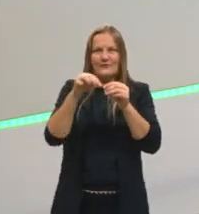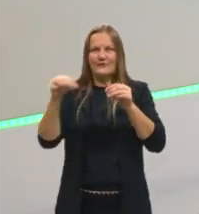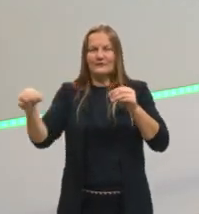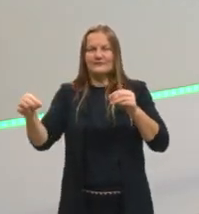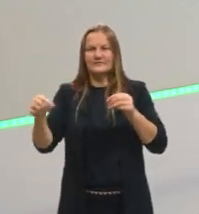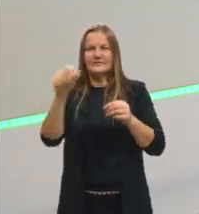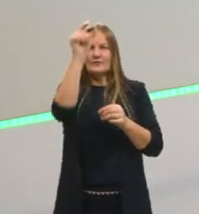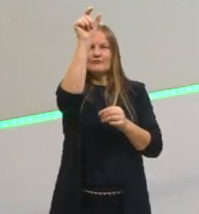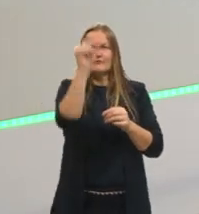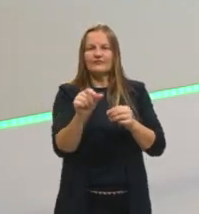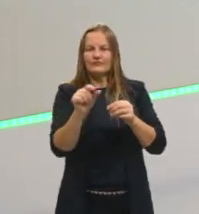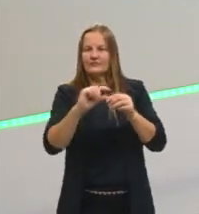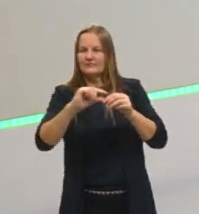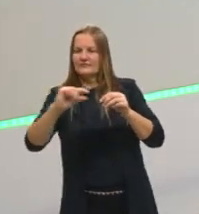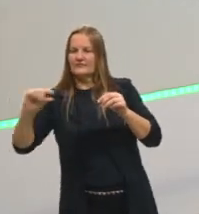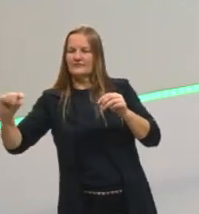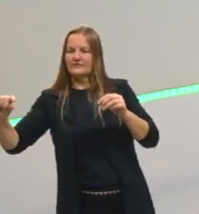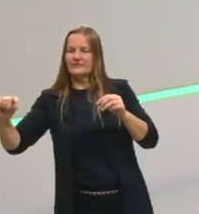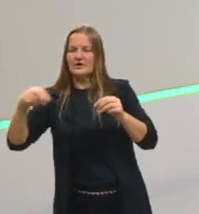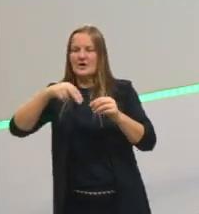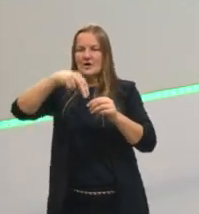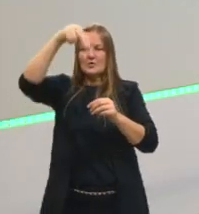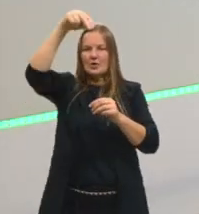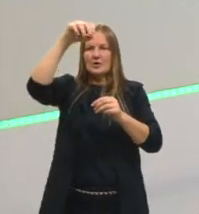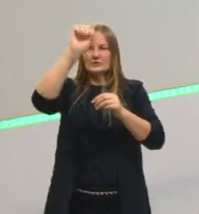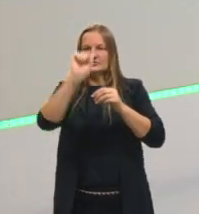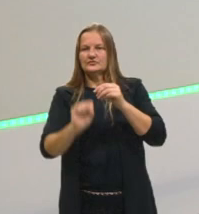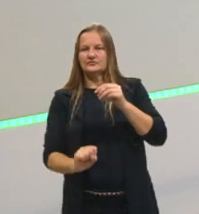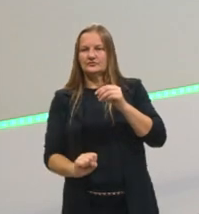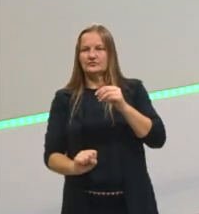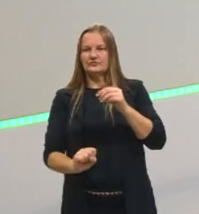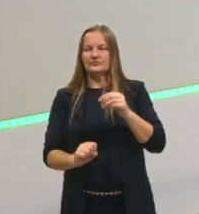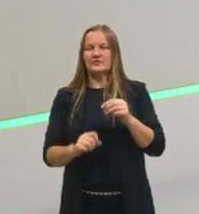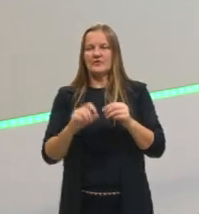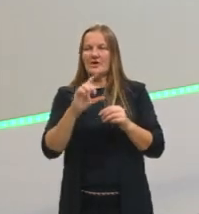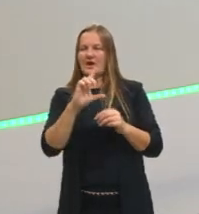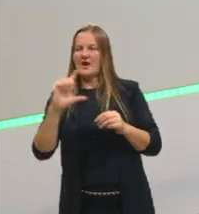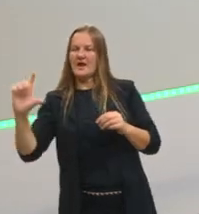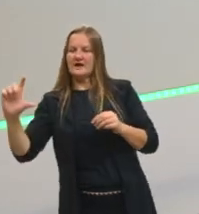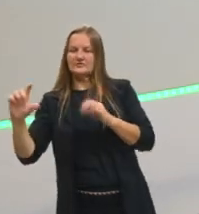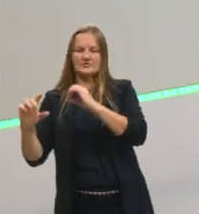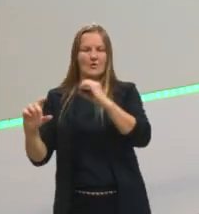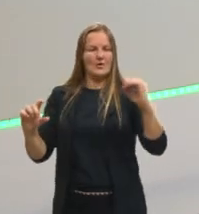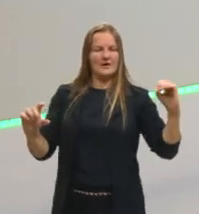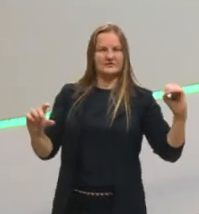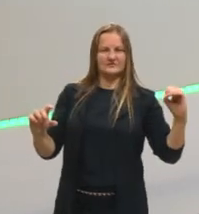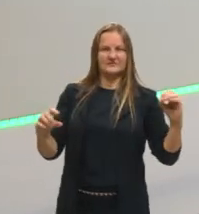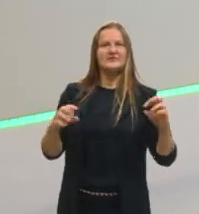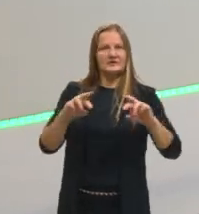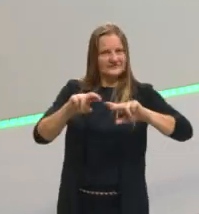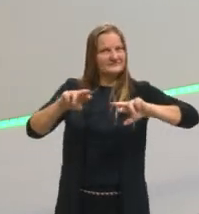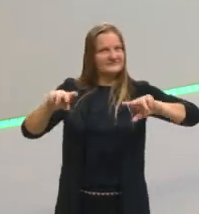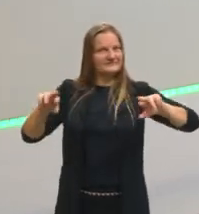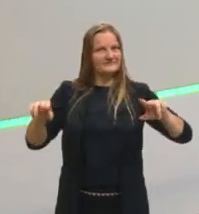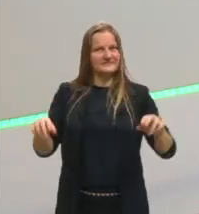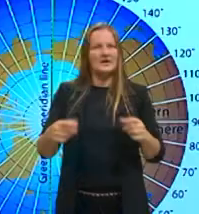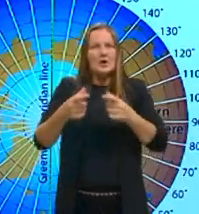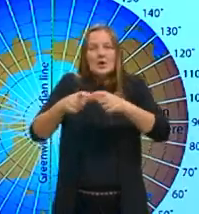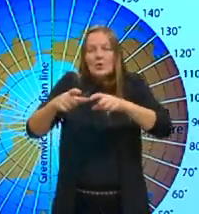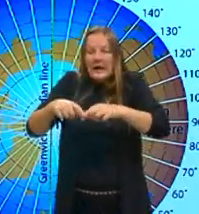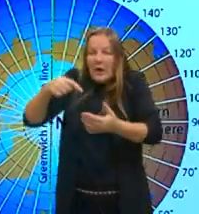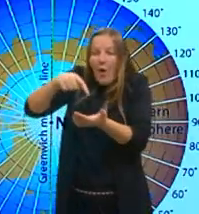Latitude e Longitude Latitude Norte Sul Longitude Leste Oeste tá meninos e meninas isso aqui é